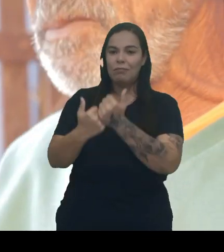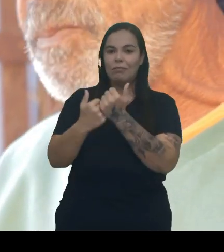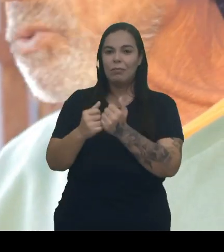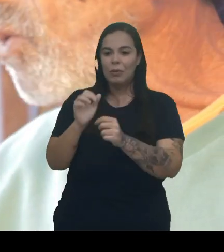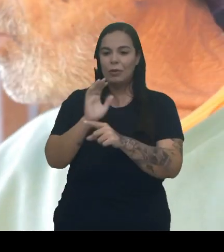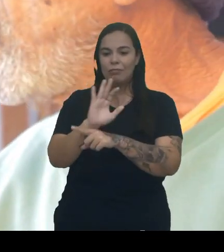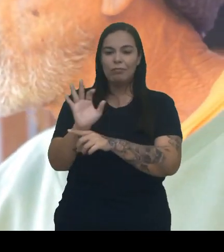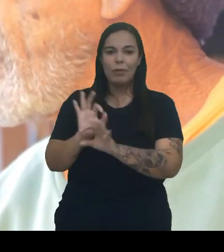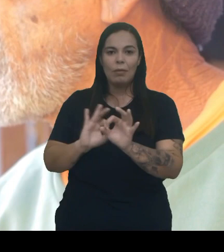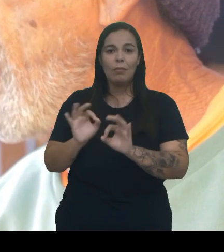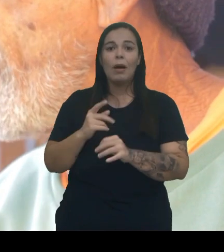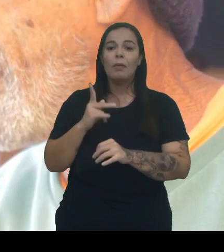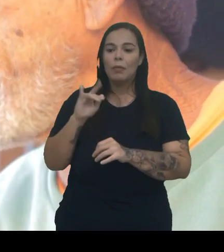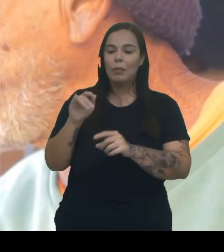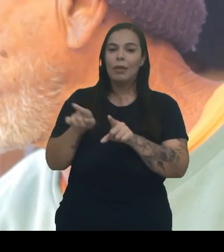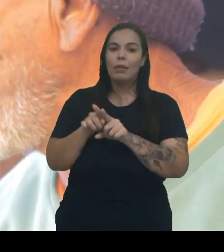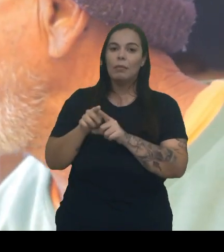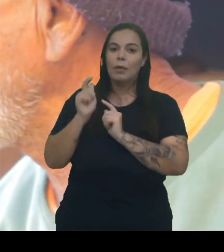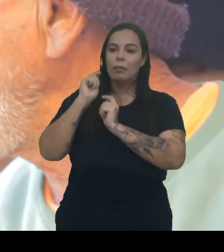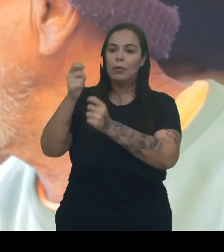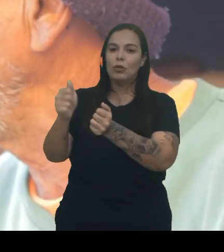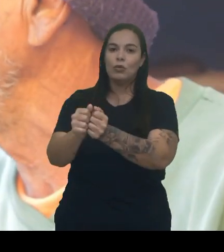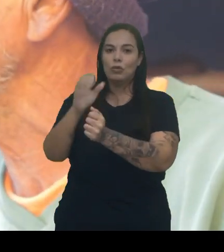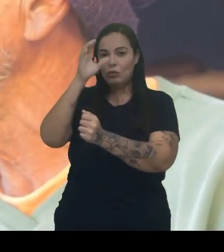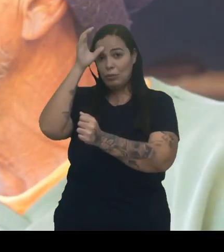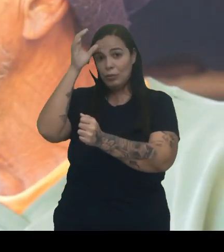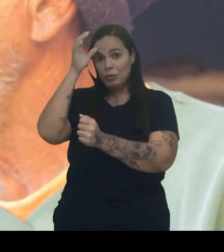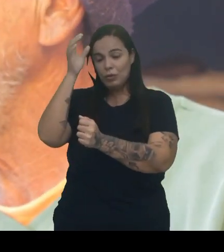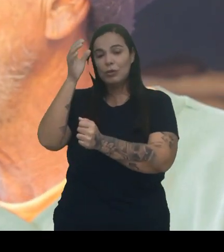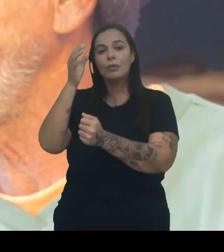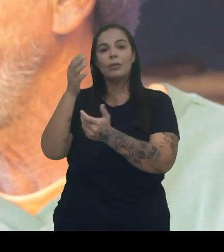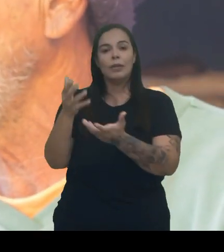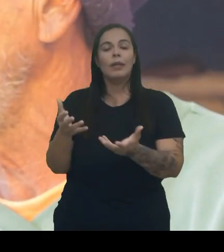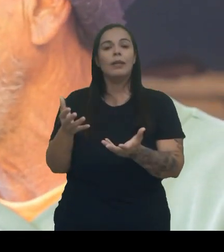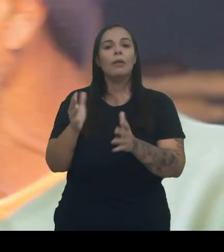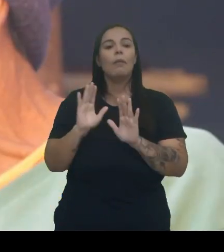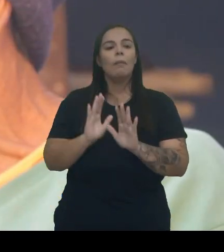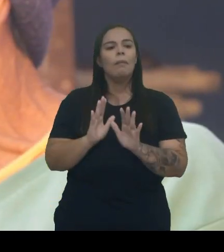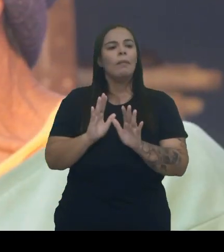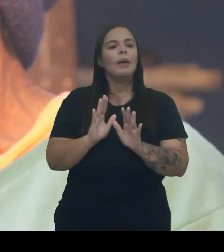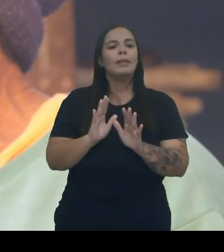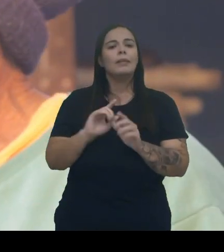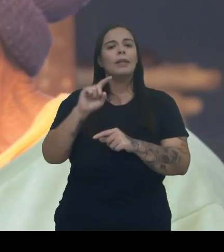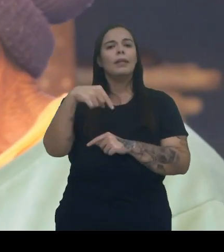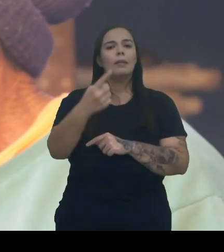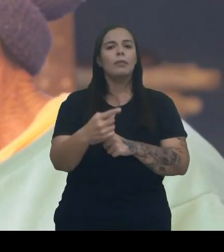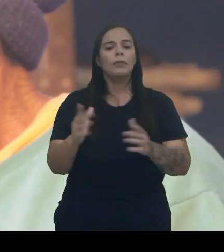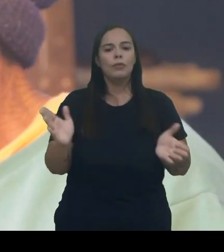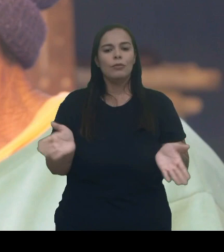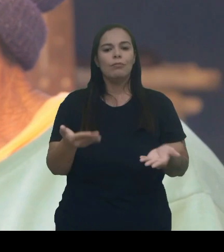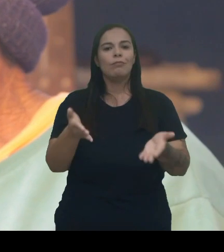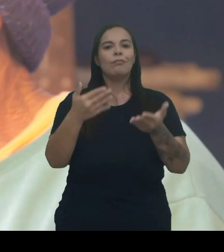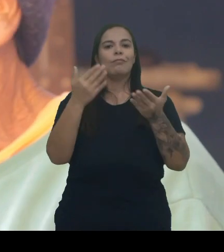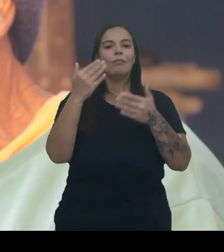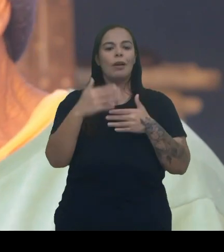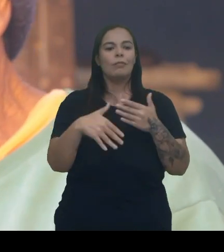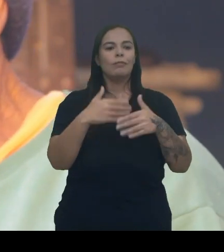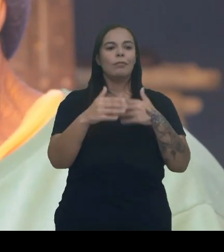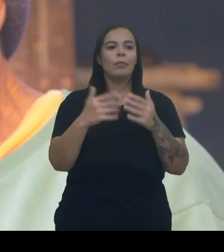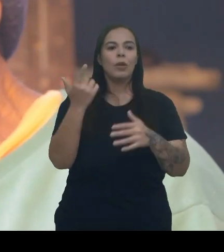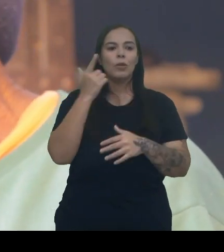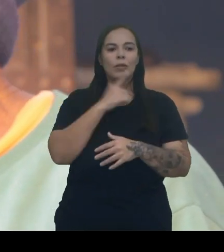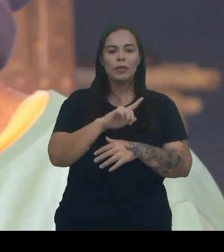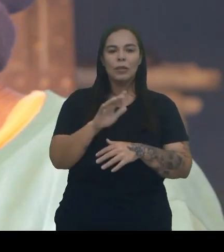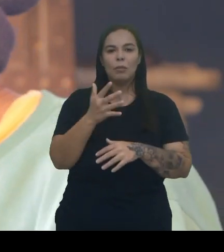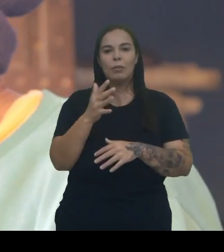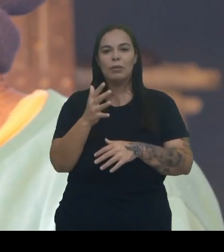meu pai também pescou com o meu tio um certo tempo, né? O negócio ficou meio difícil. Aí de maneira, depois nós fomos se levantando. Isso aí, levei uns 5 anos pescando